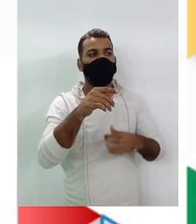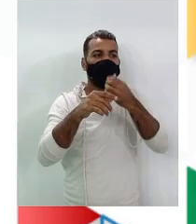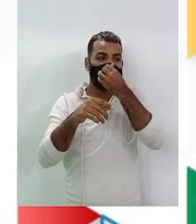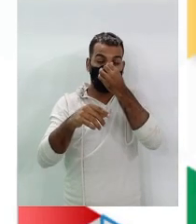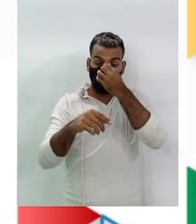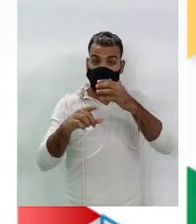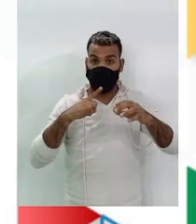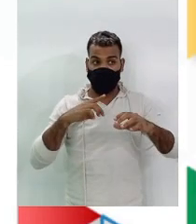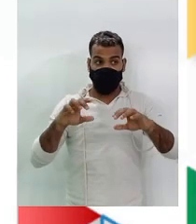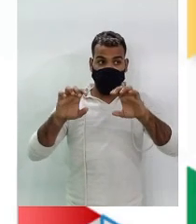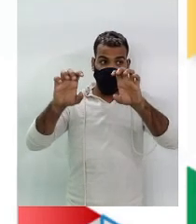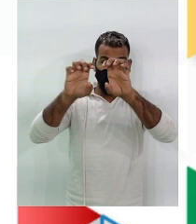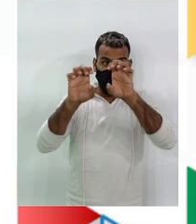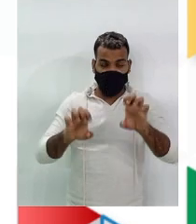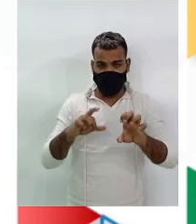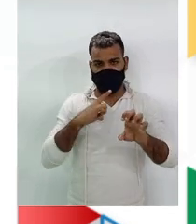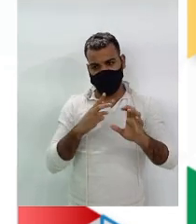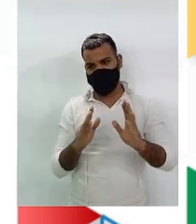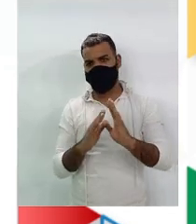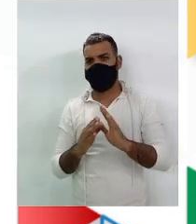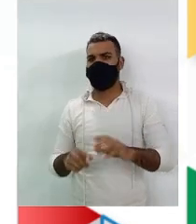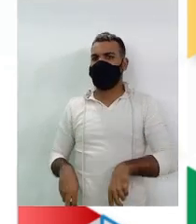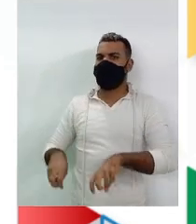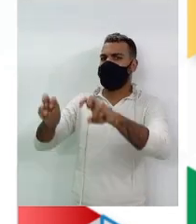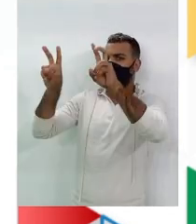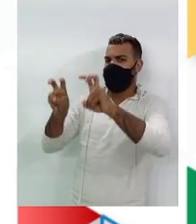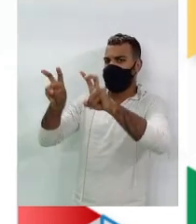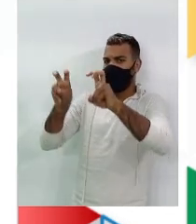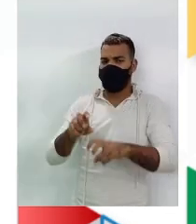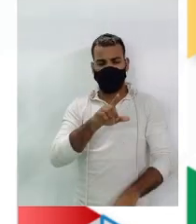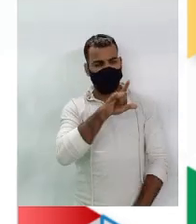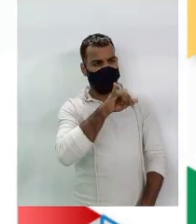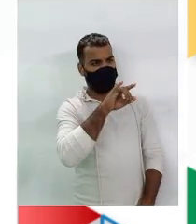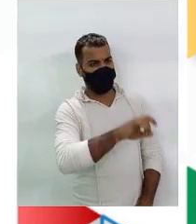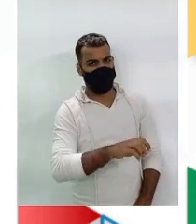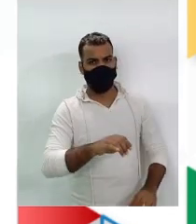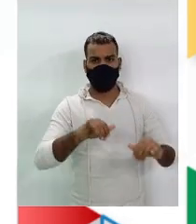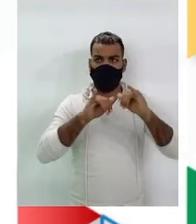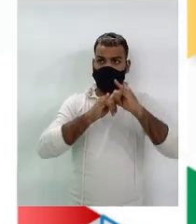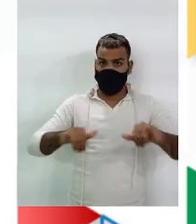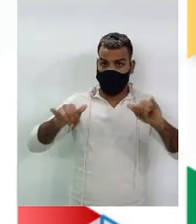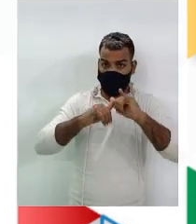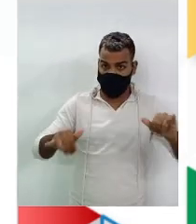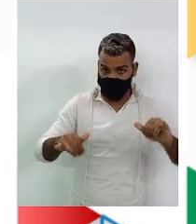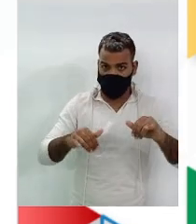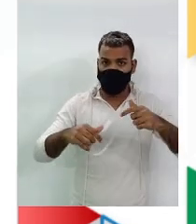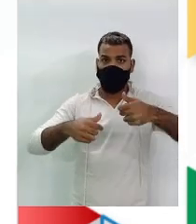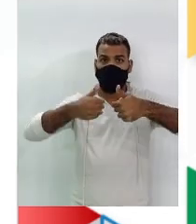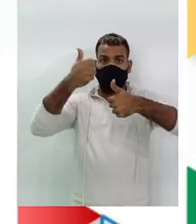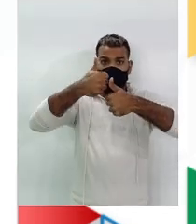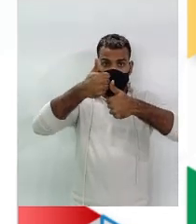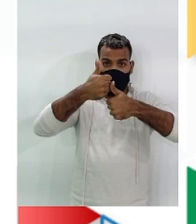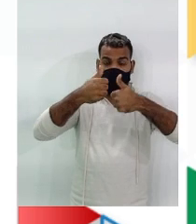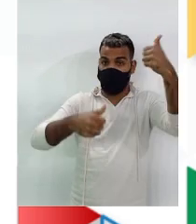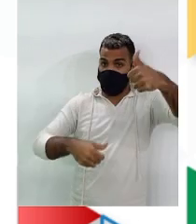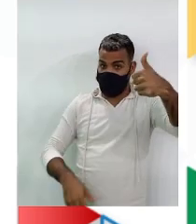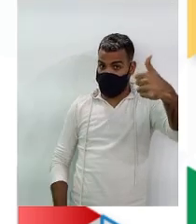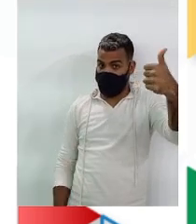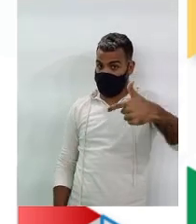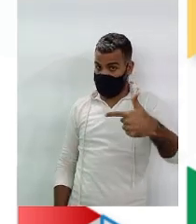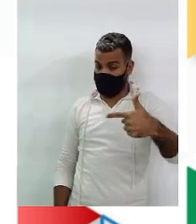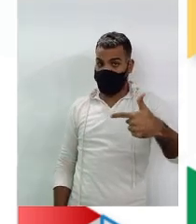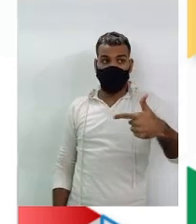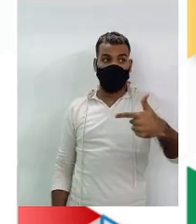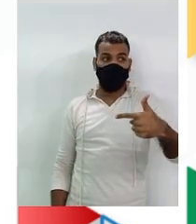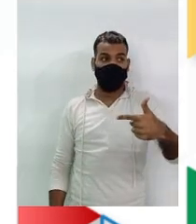sua estrutura, divide-se em título, lead, as informações secundárias e detalhes. A